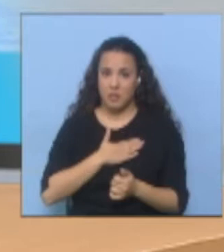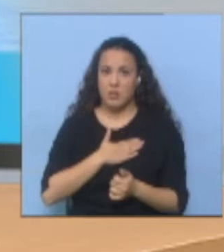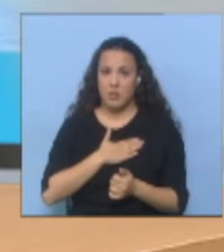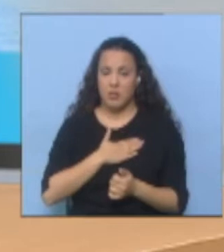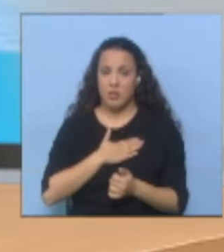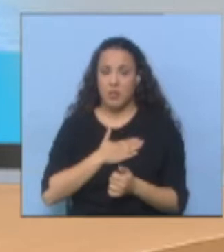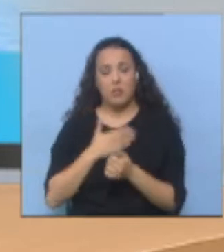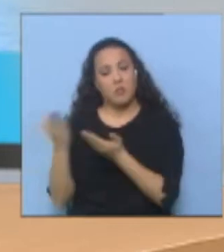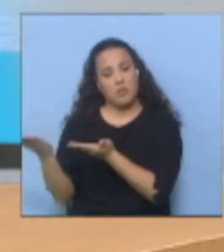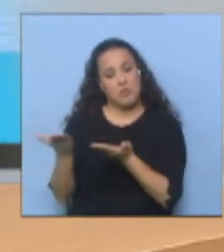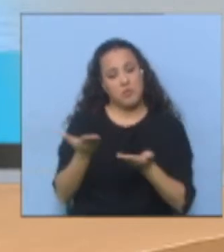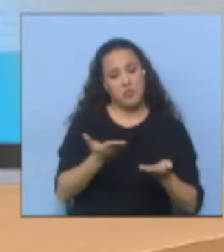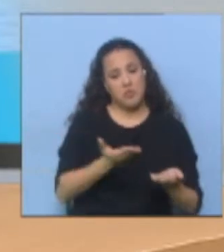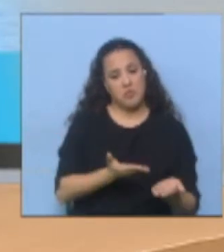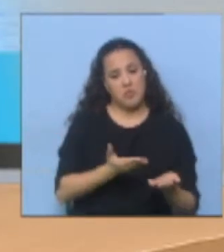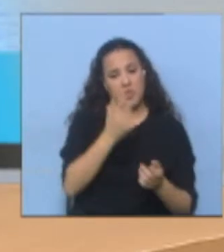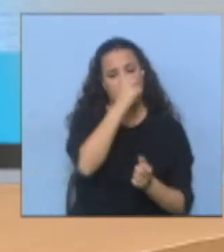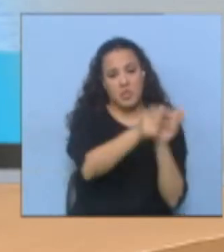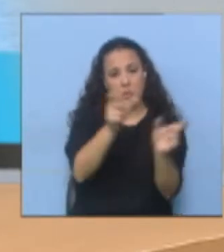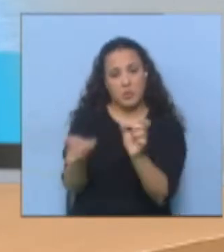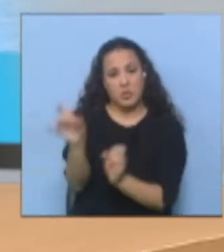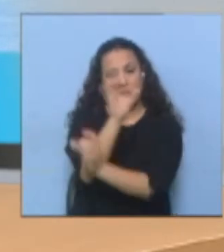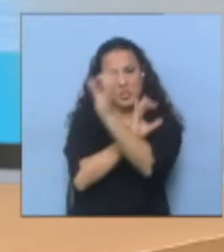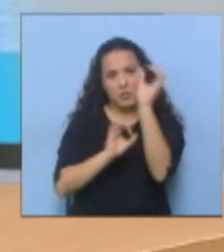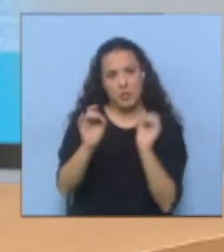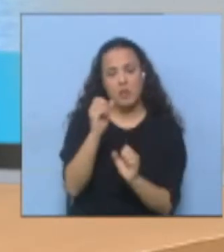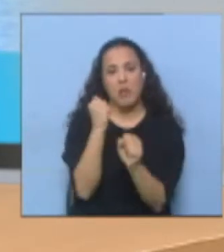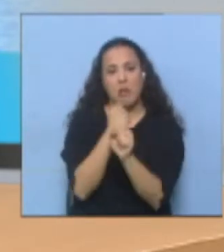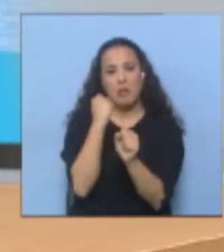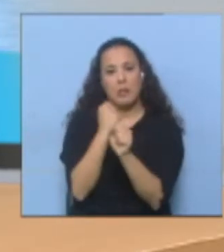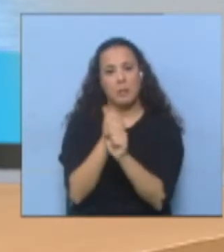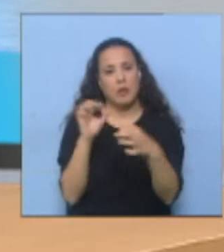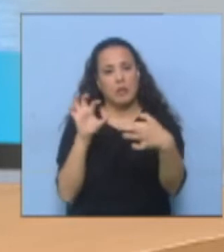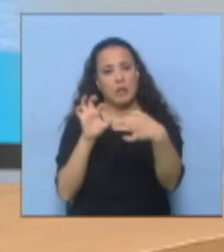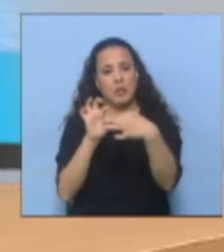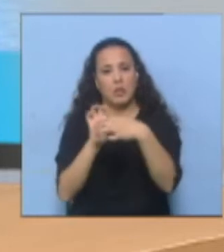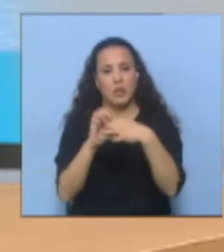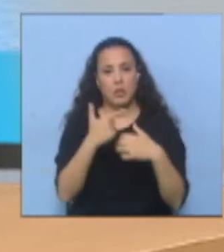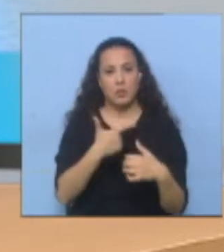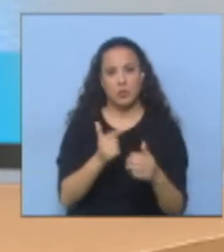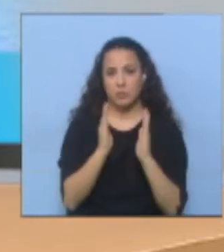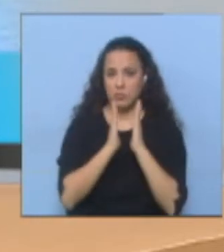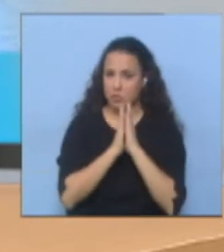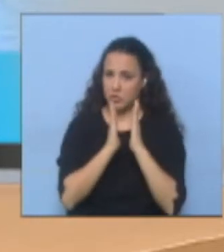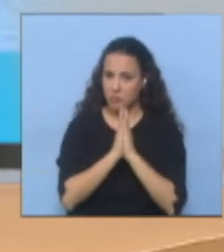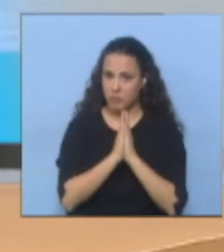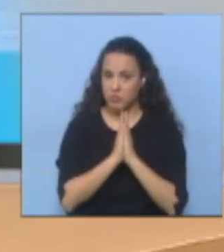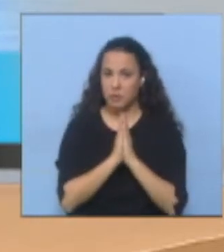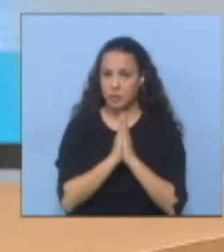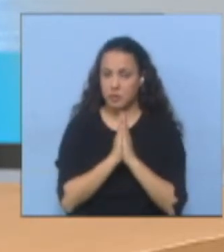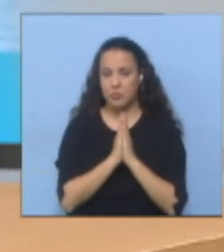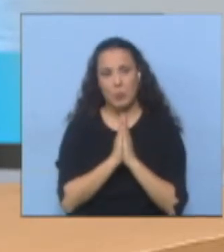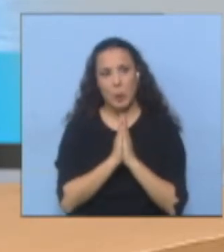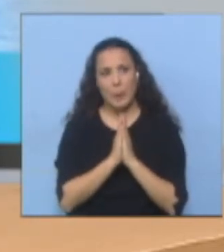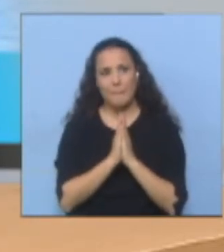operadores internacionais que trabalhem a temática do turismo religioso. Não é exatamente a mesma